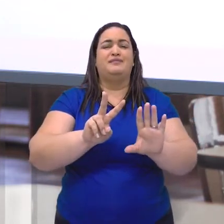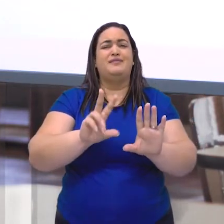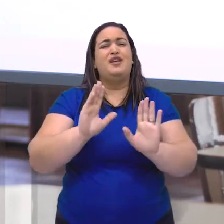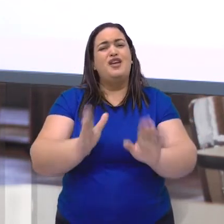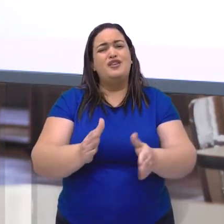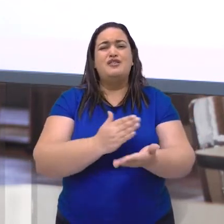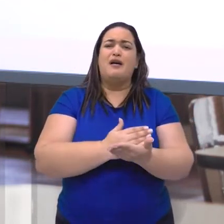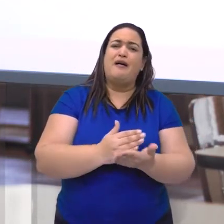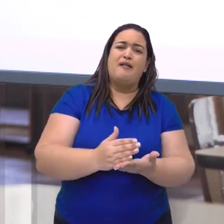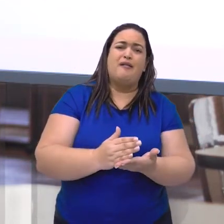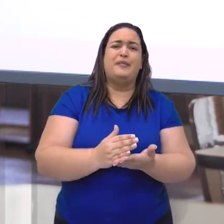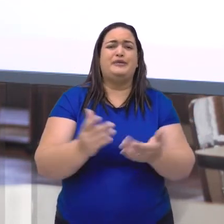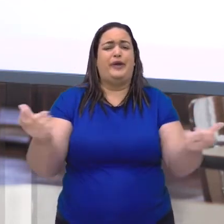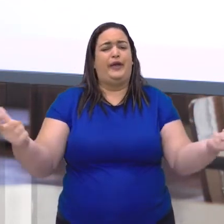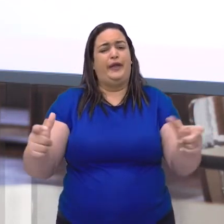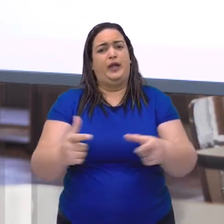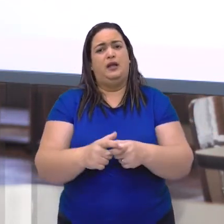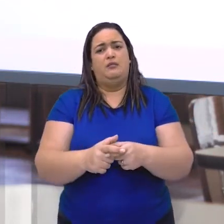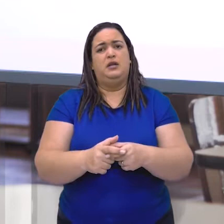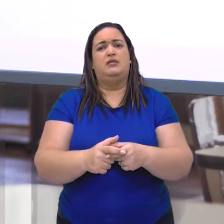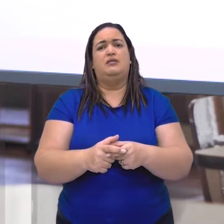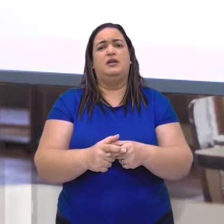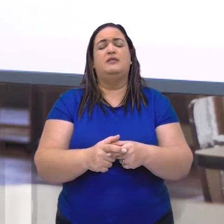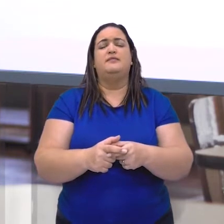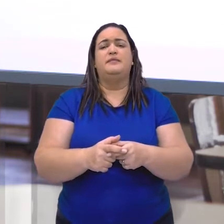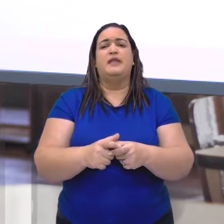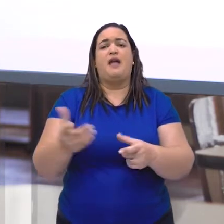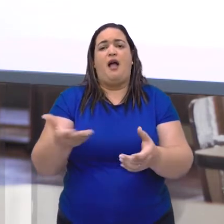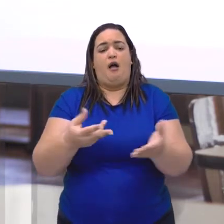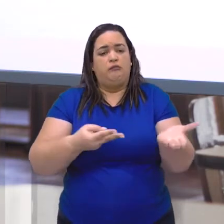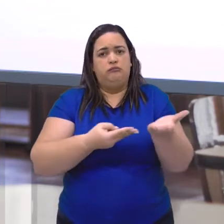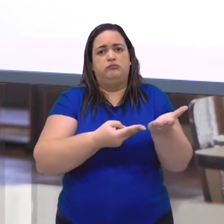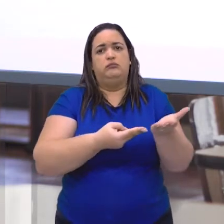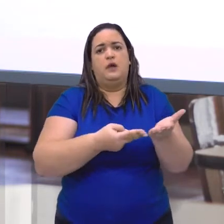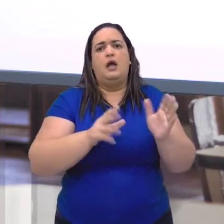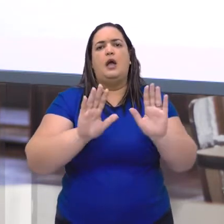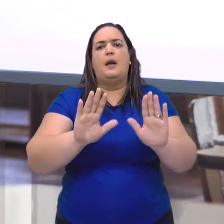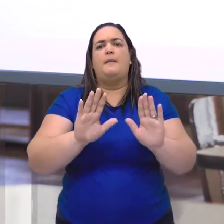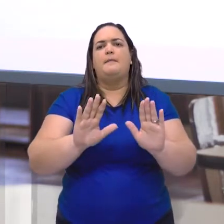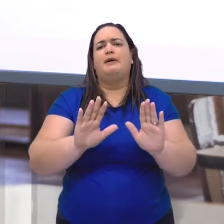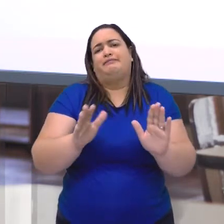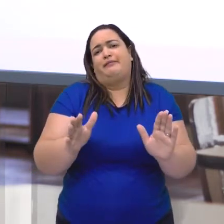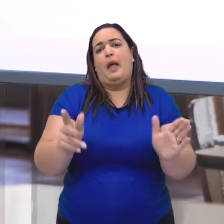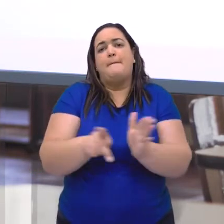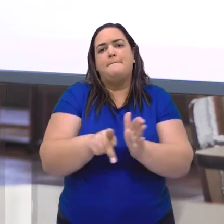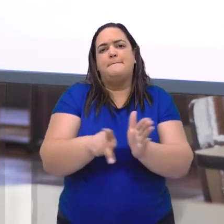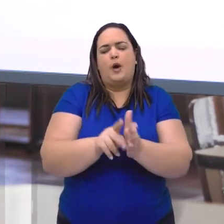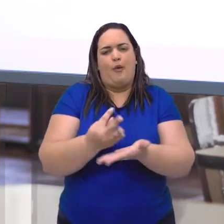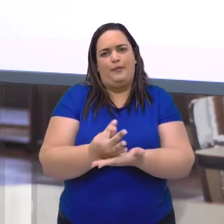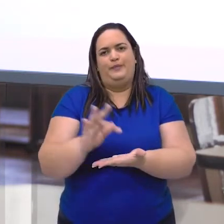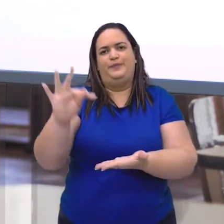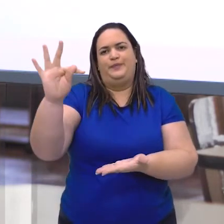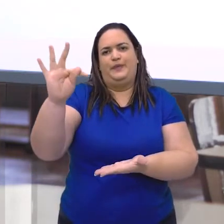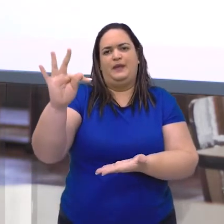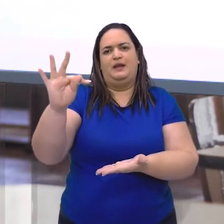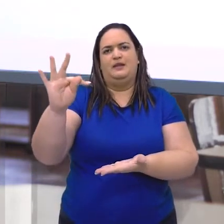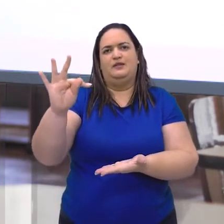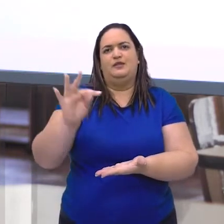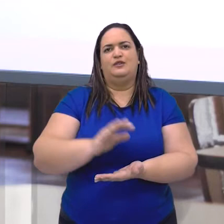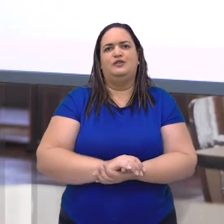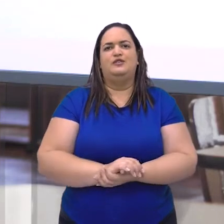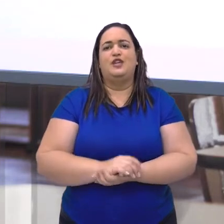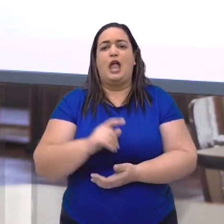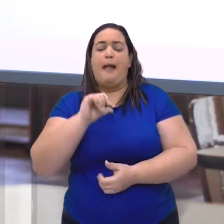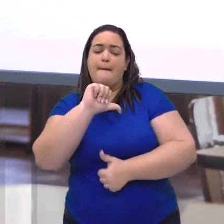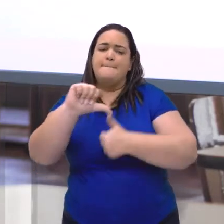tem o quê? Outros meios para se armazenar arquivos. Então a tecnologia ela tem dessas nuances, ela